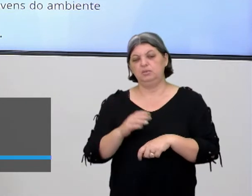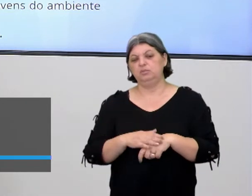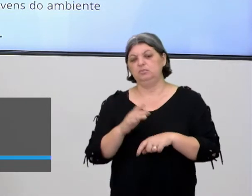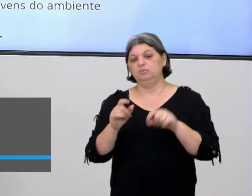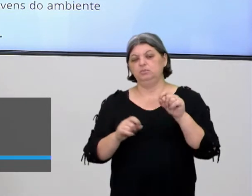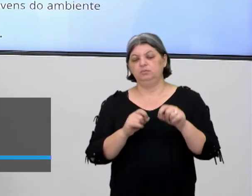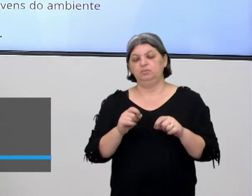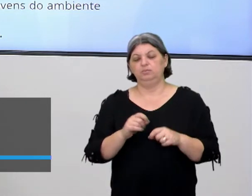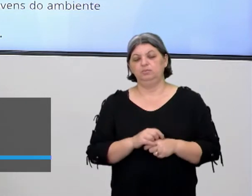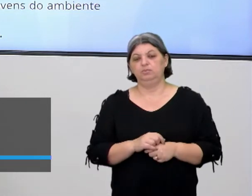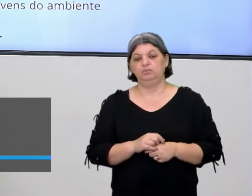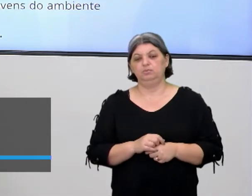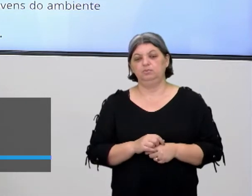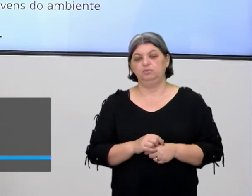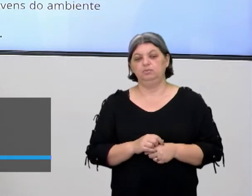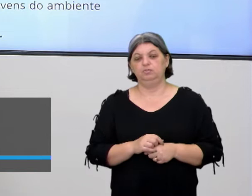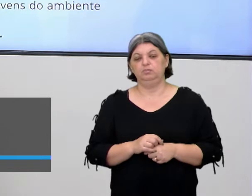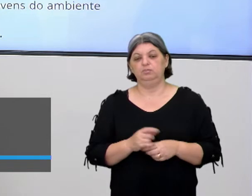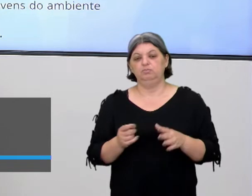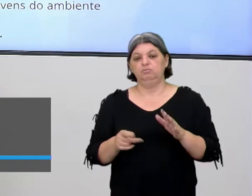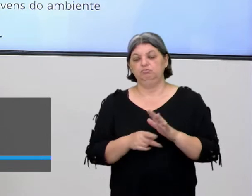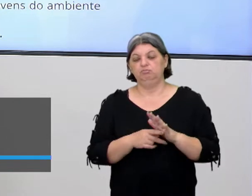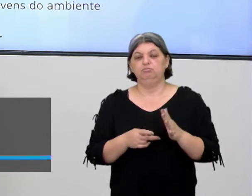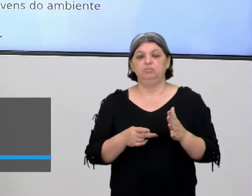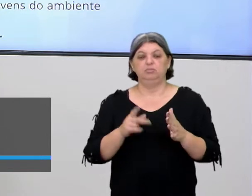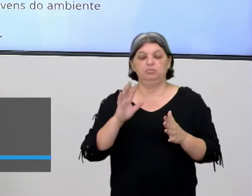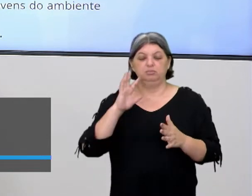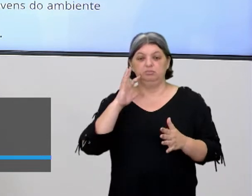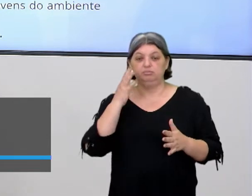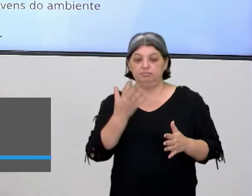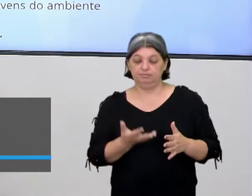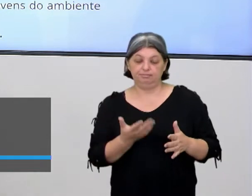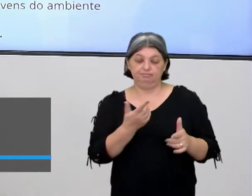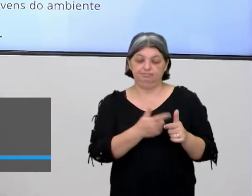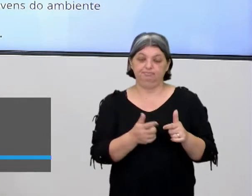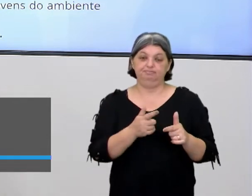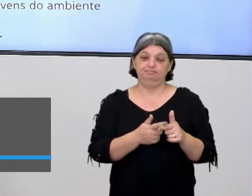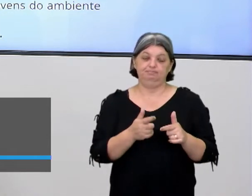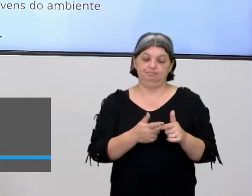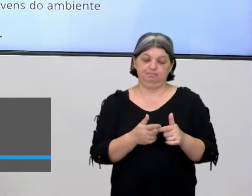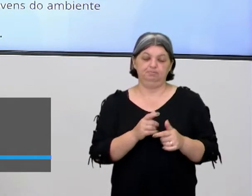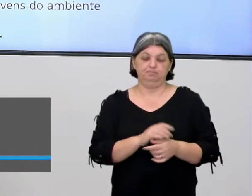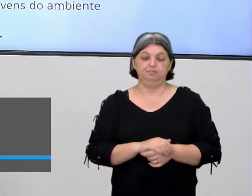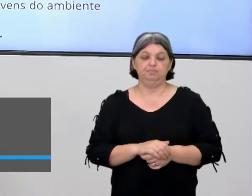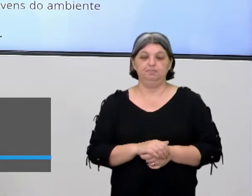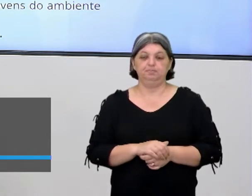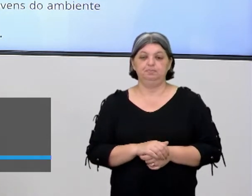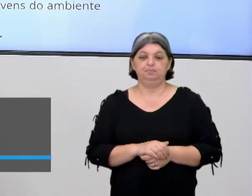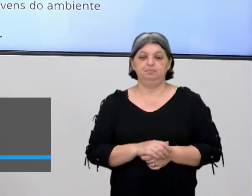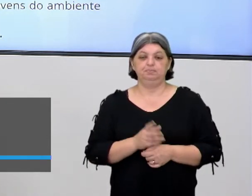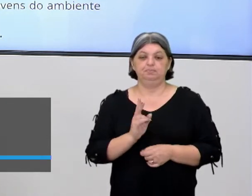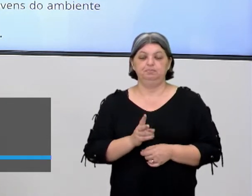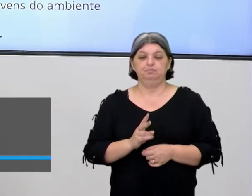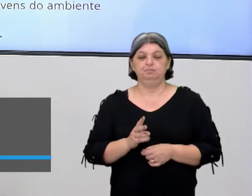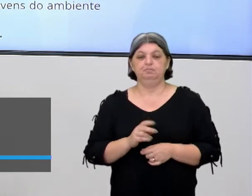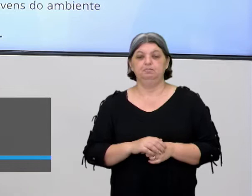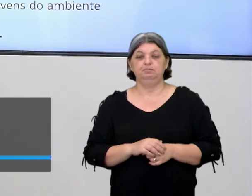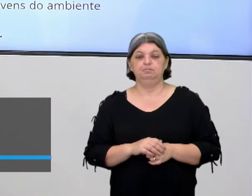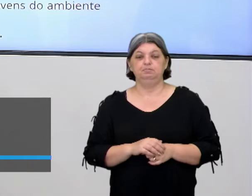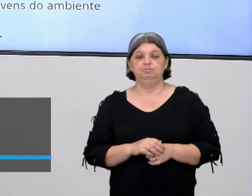trilha justamente de trazer situações em que realmente, né, a gente vai buscar